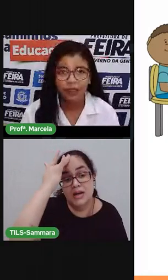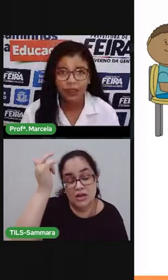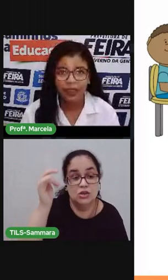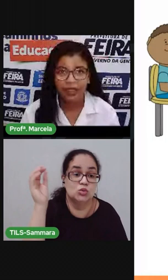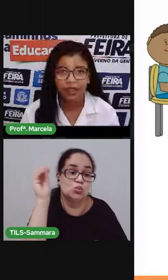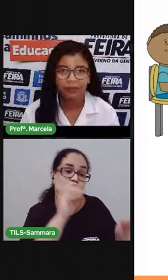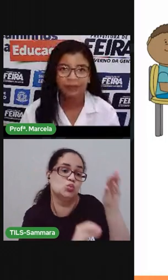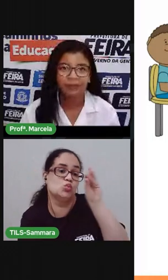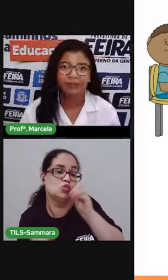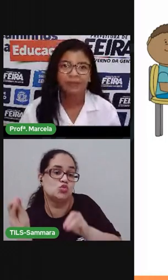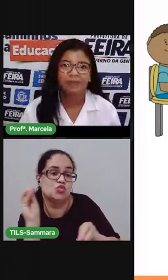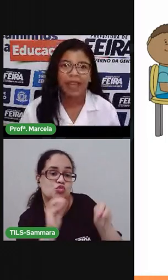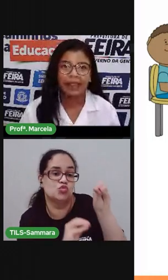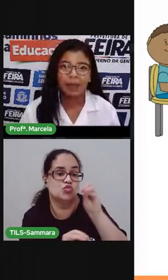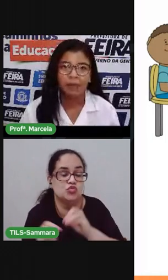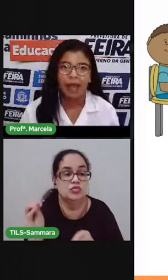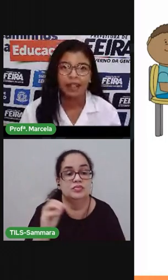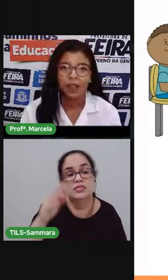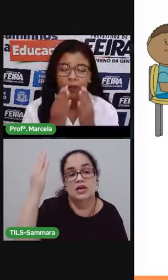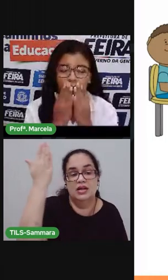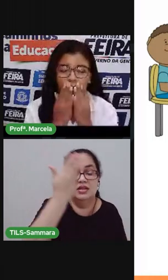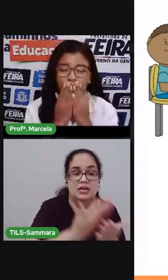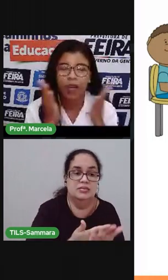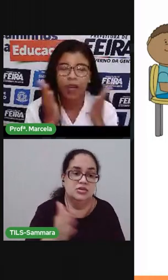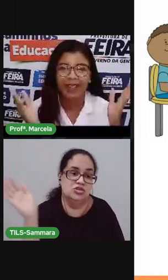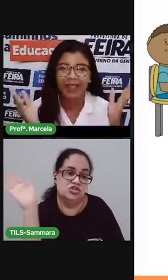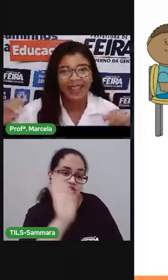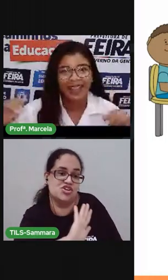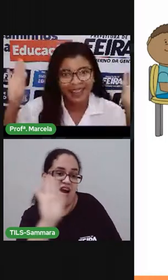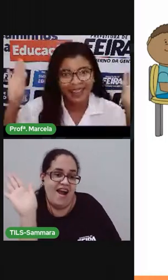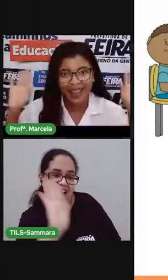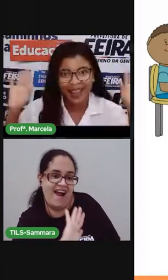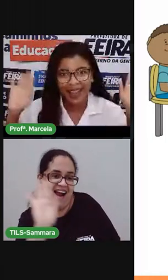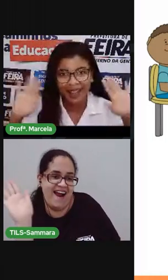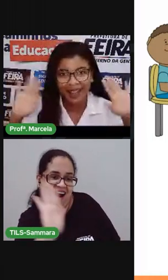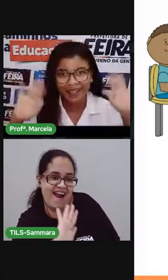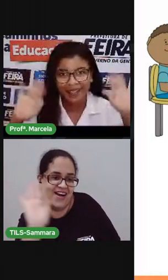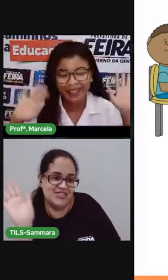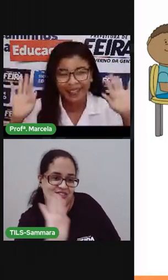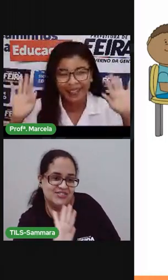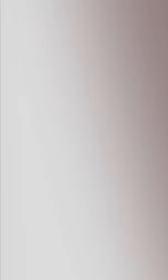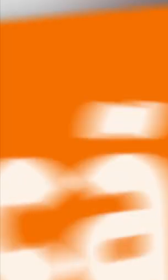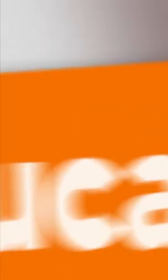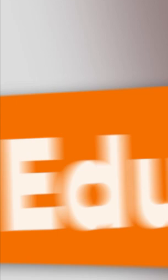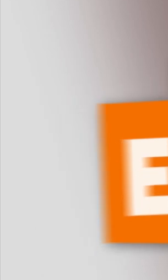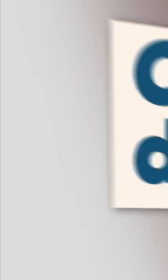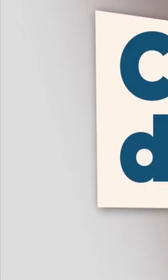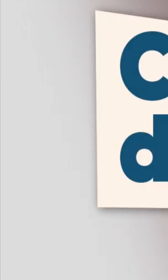Um beijo grande, até mais, ó! Tchau!